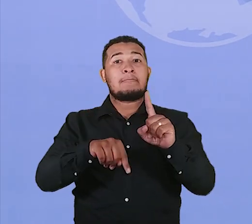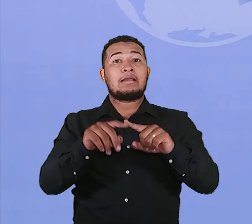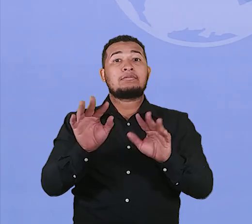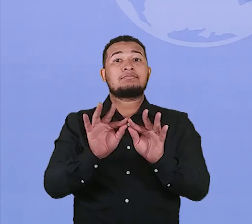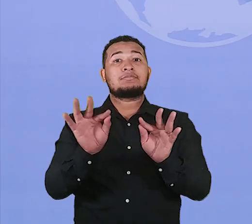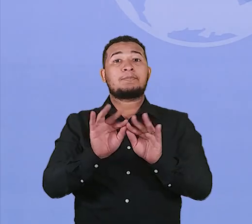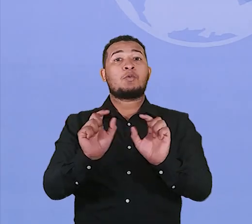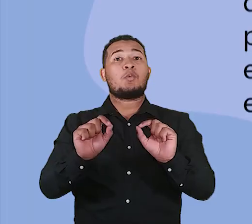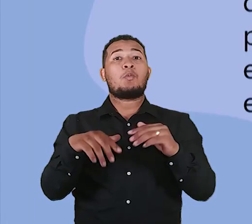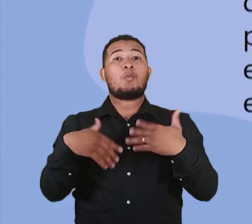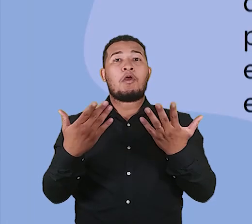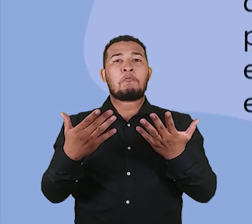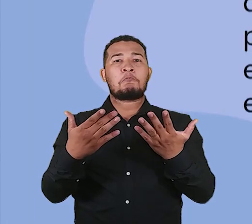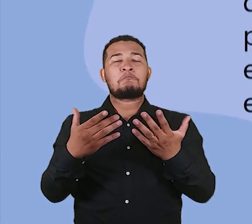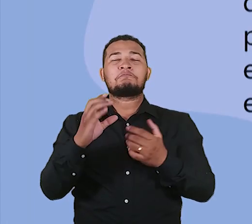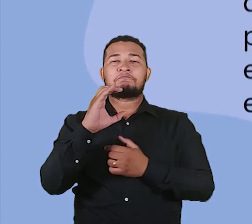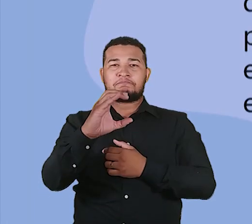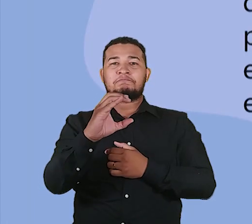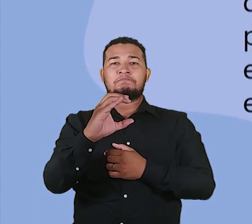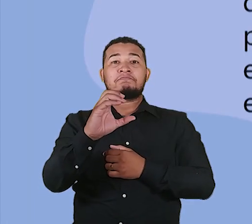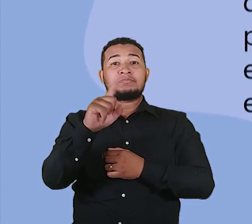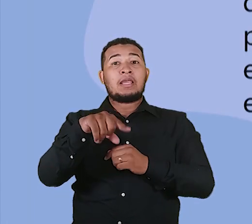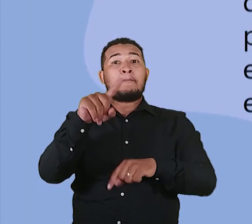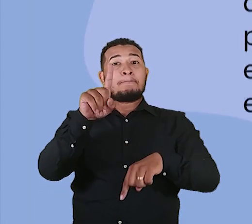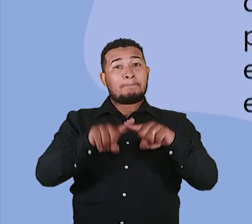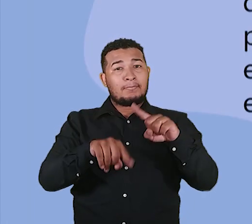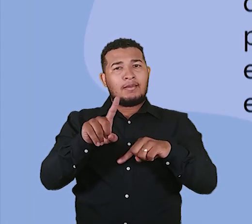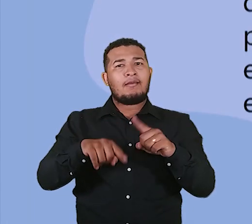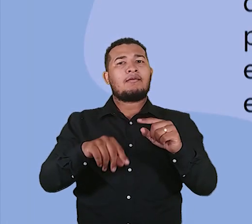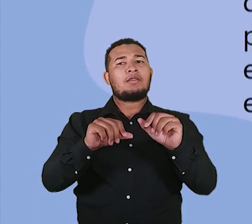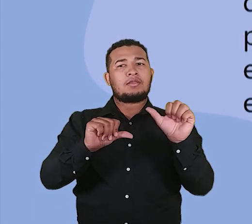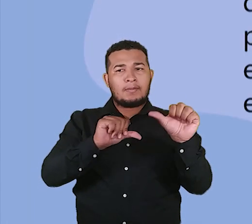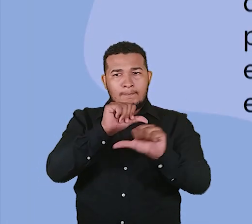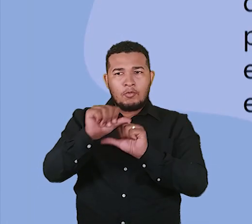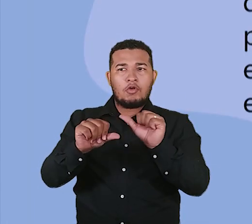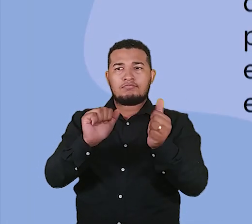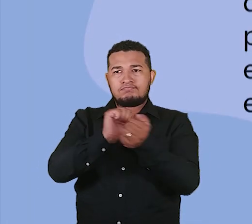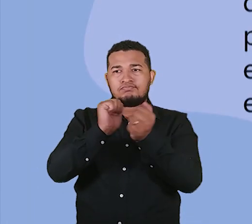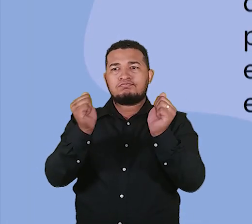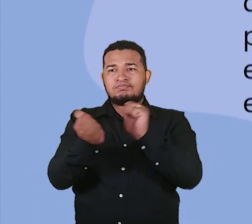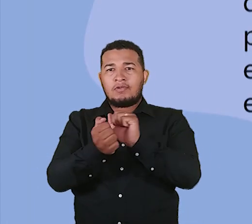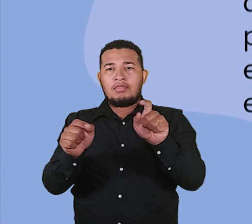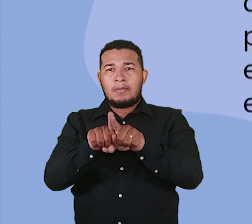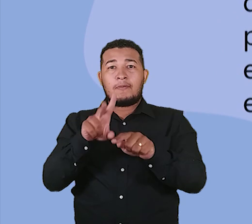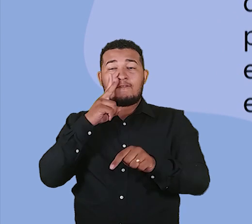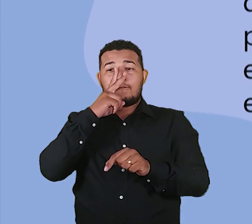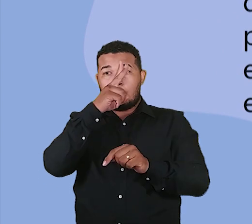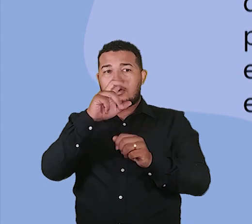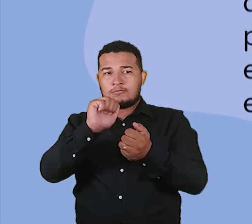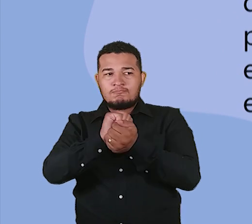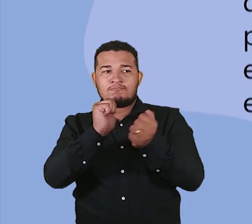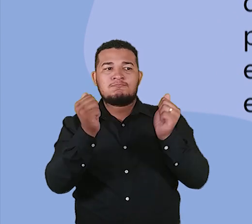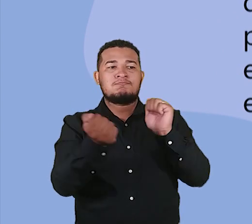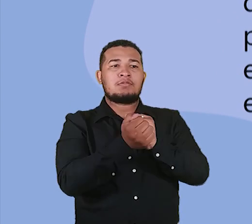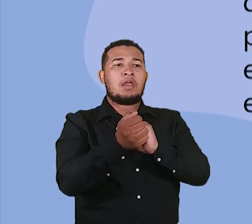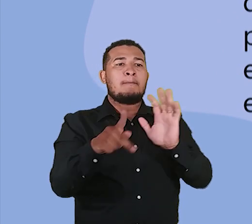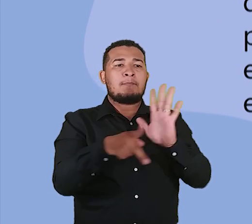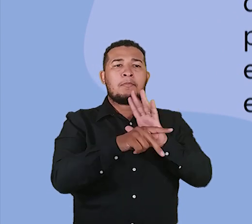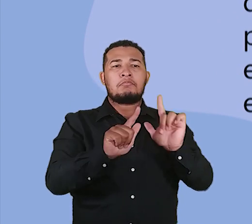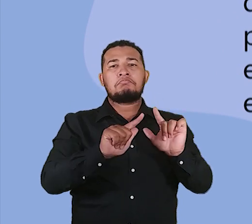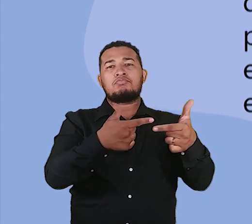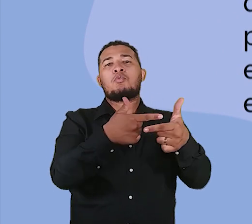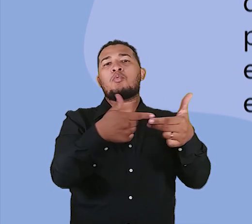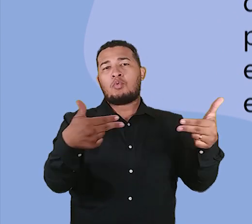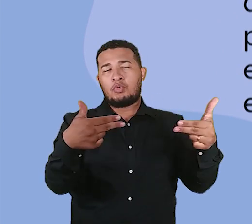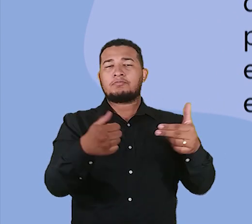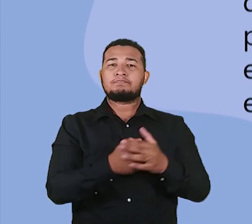definição de máquina simples é a letra c são máquinas que modificam e transmitem a ação de uma força para